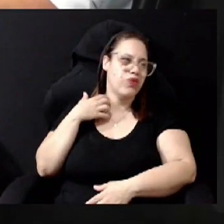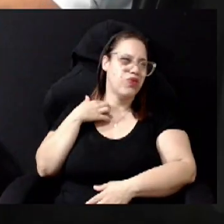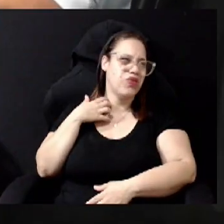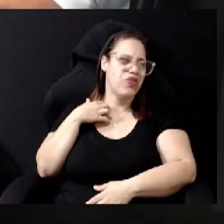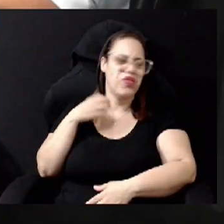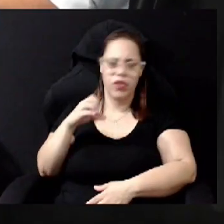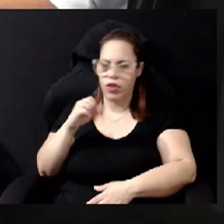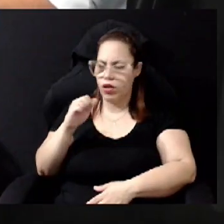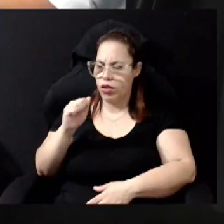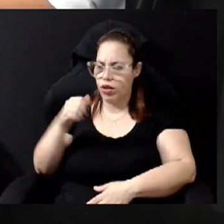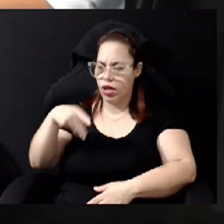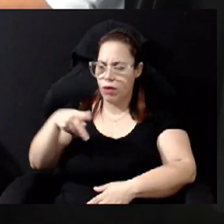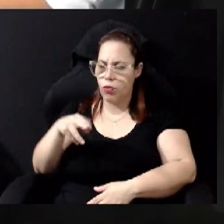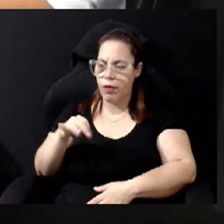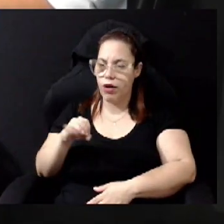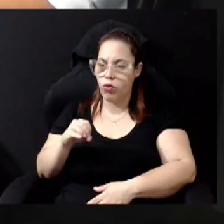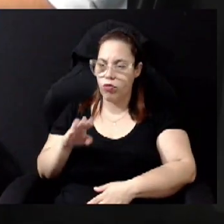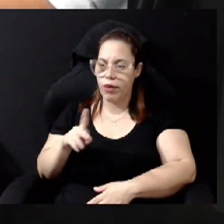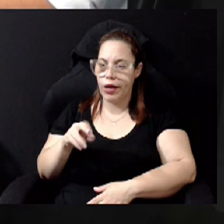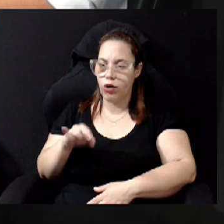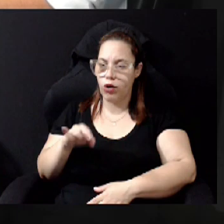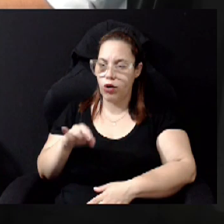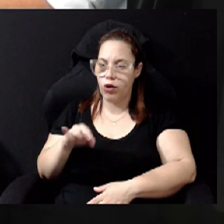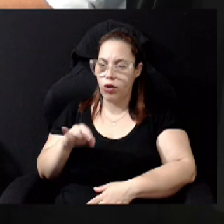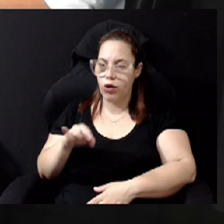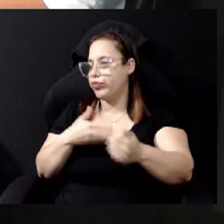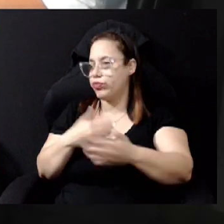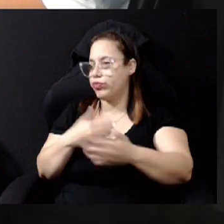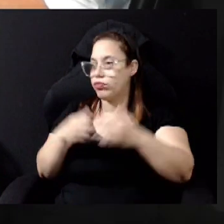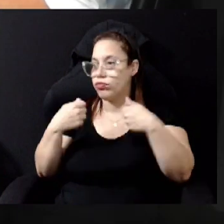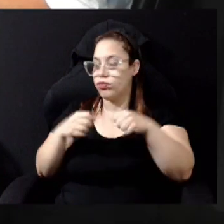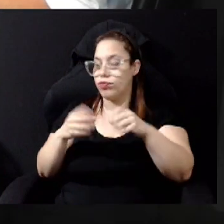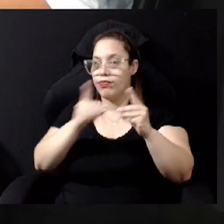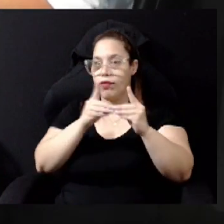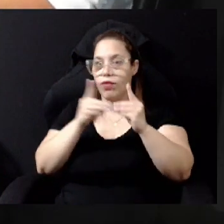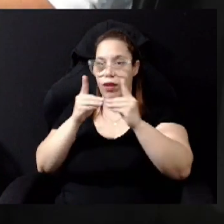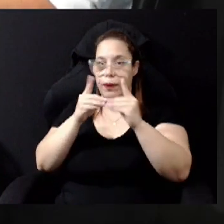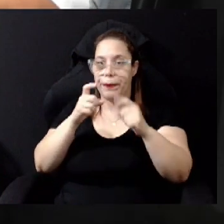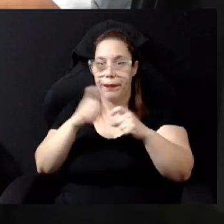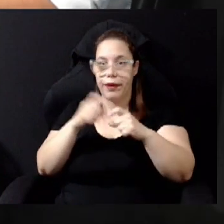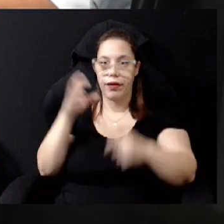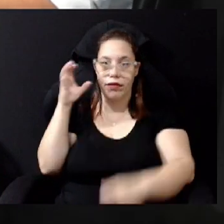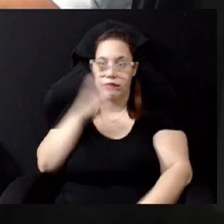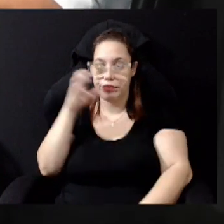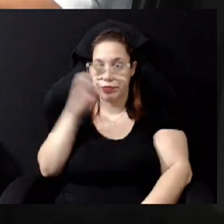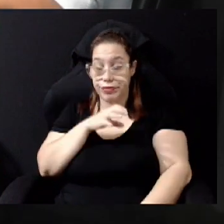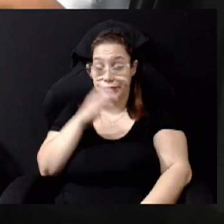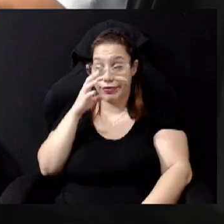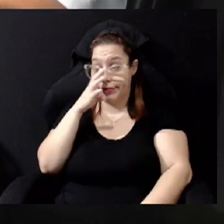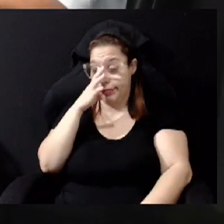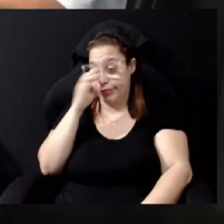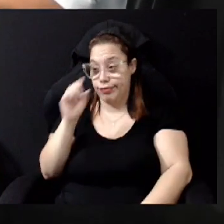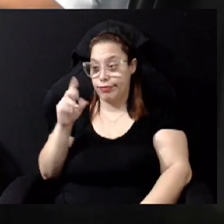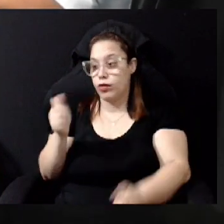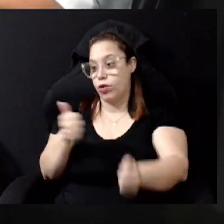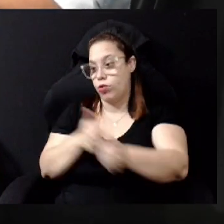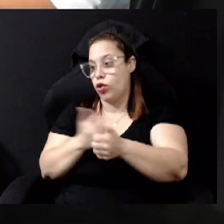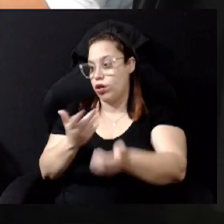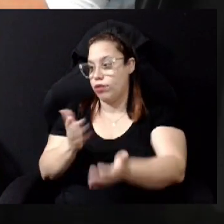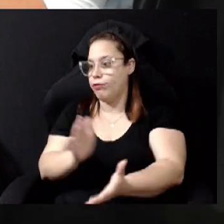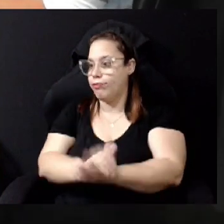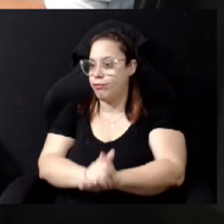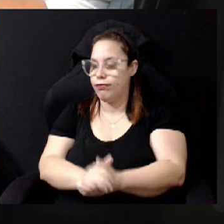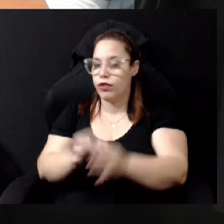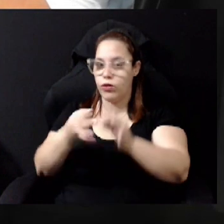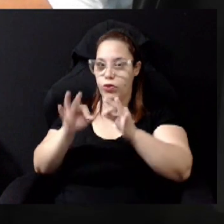também. A UPA, qualquer pessoa que precise de um atendimento médico de emergência é a UPA, é o único mais próximo. Aí mais longe tem o Ouro